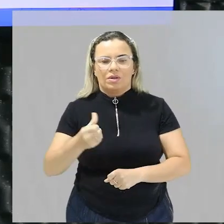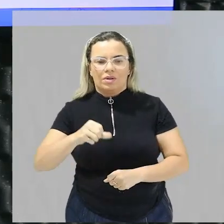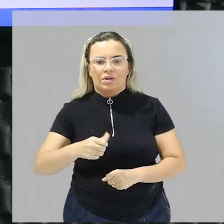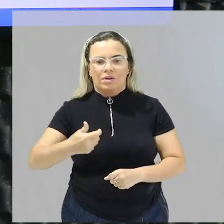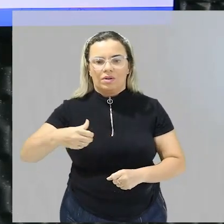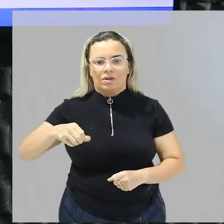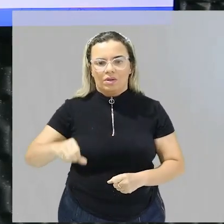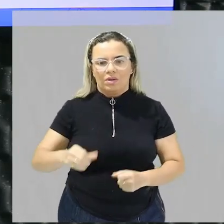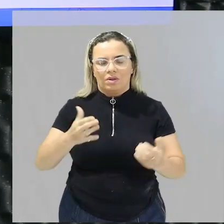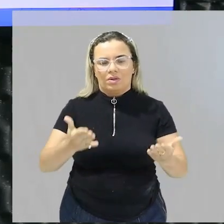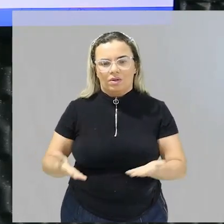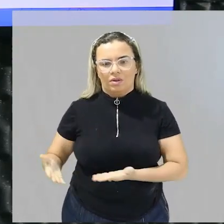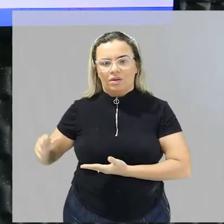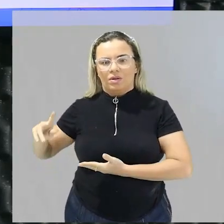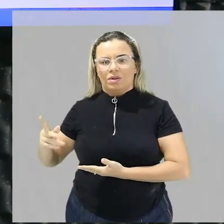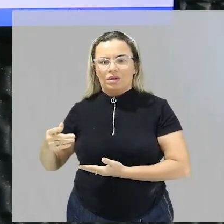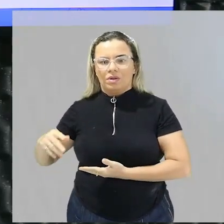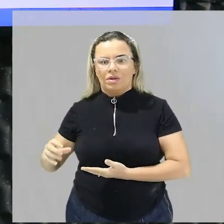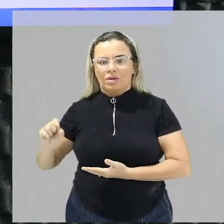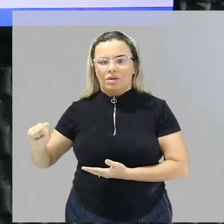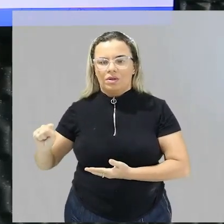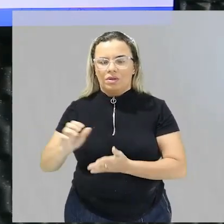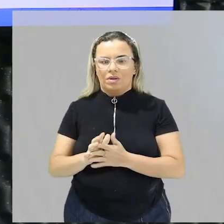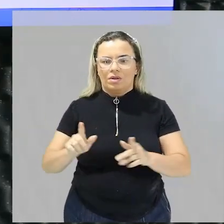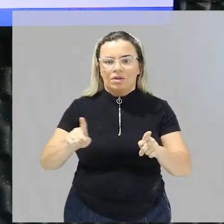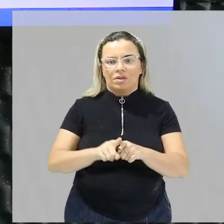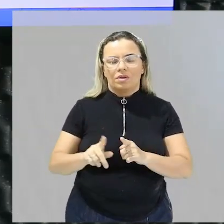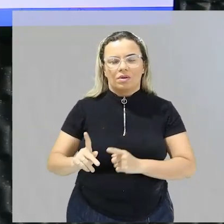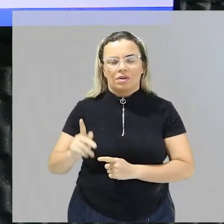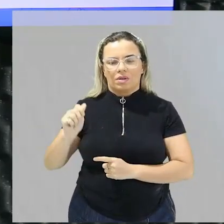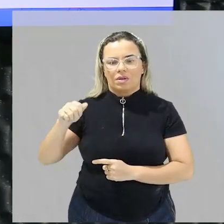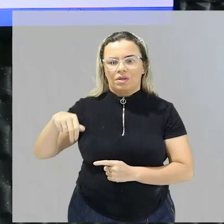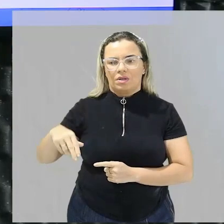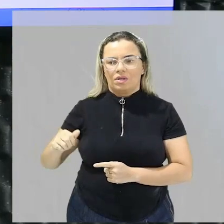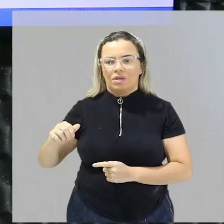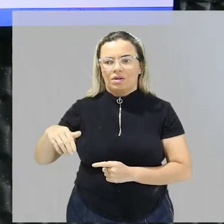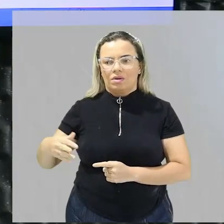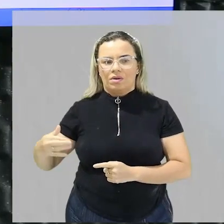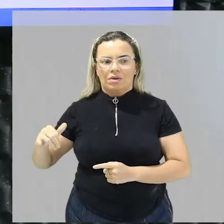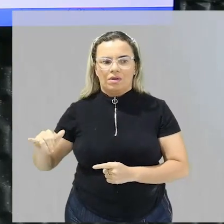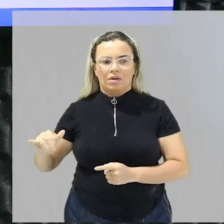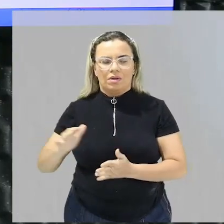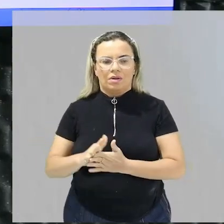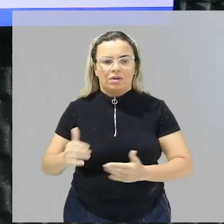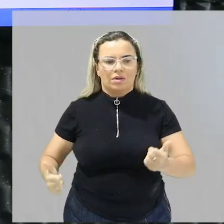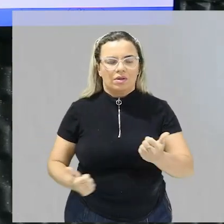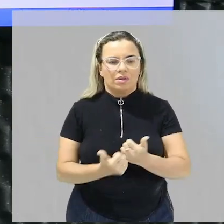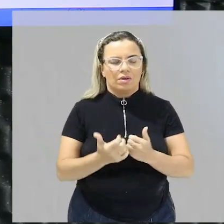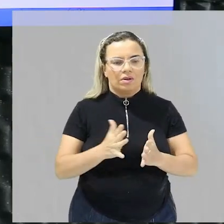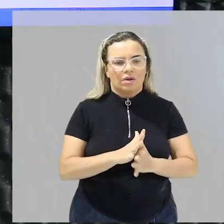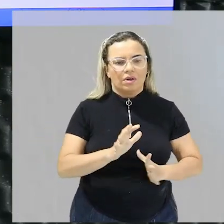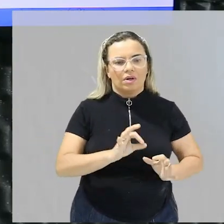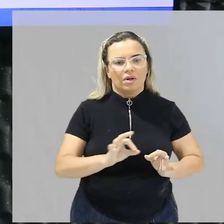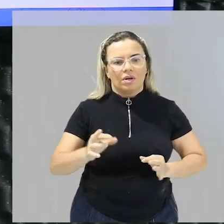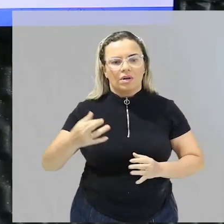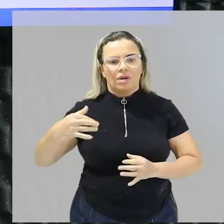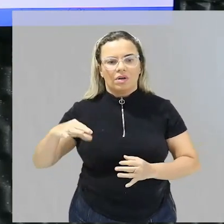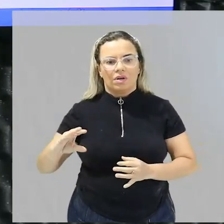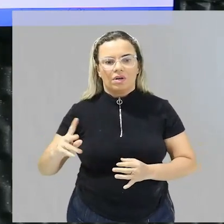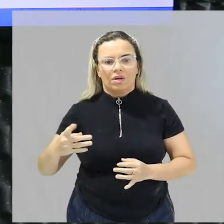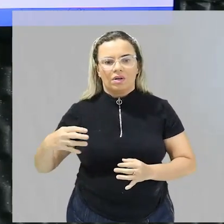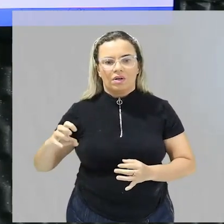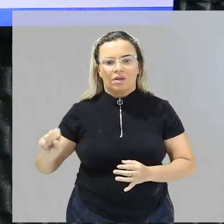1979 por Thomas Hawke e Hiro Kanamori, substitui a escala Richter para medir